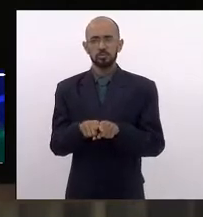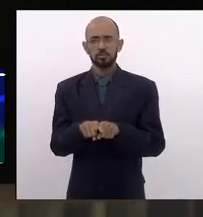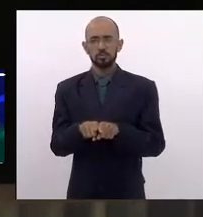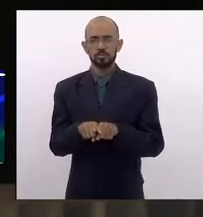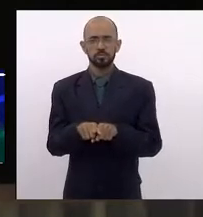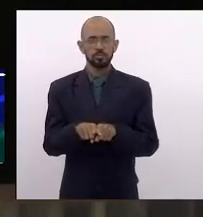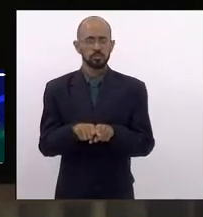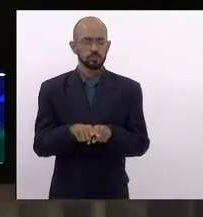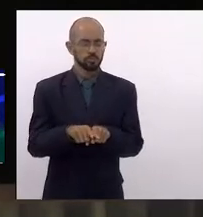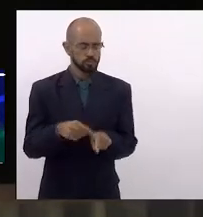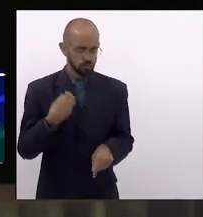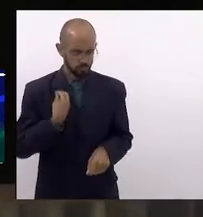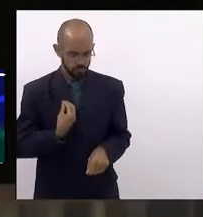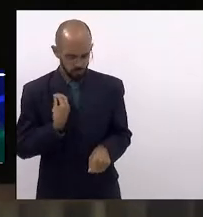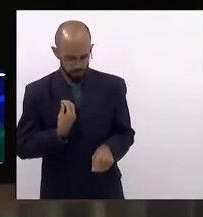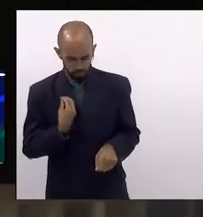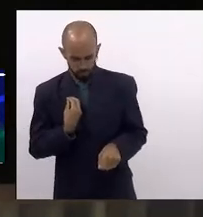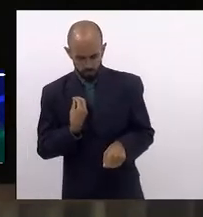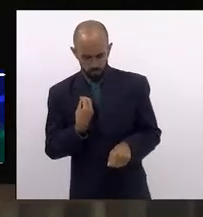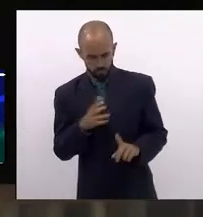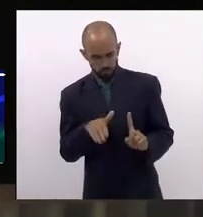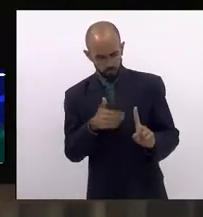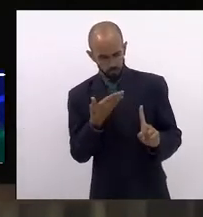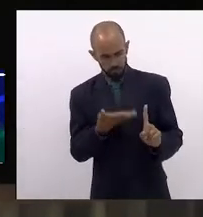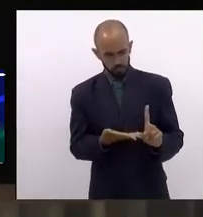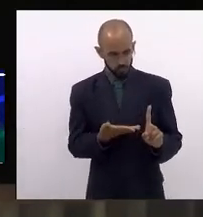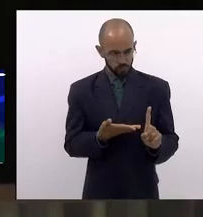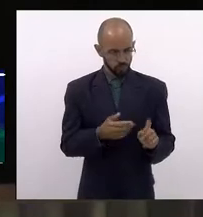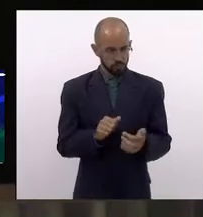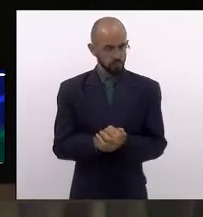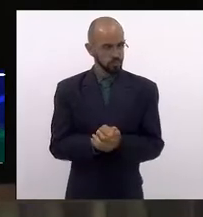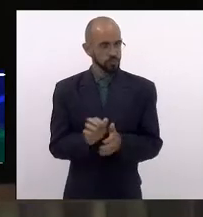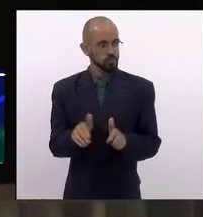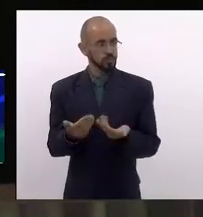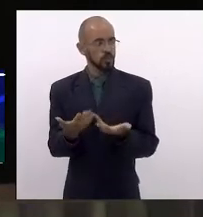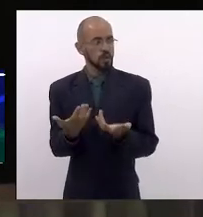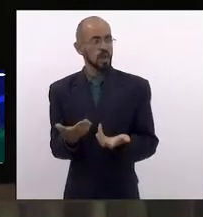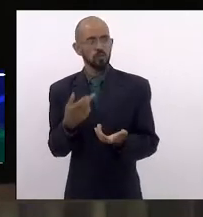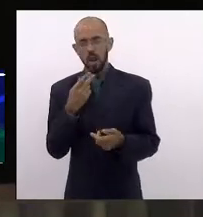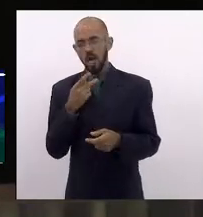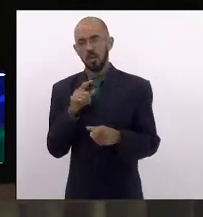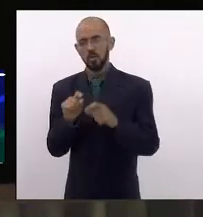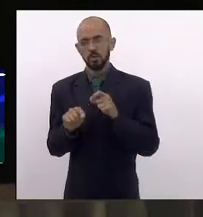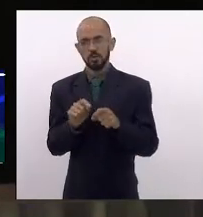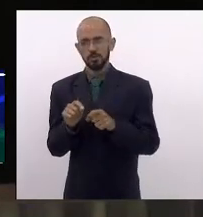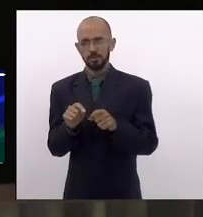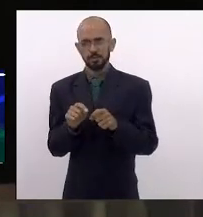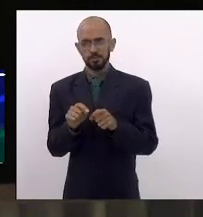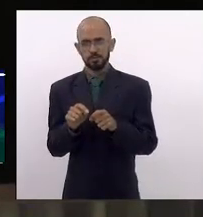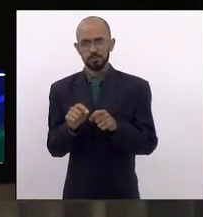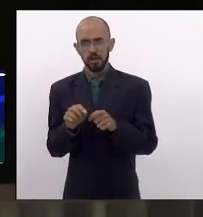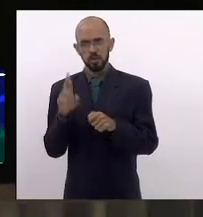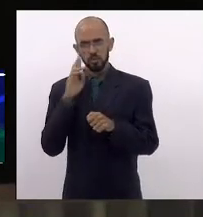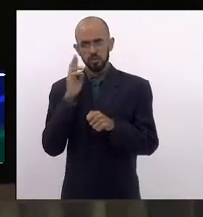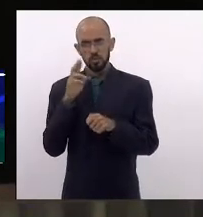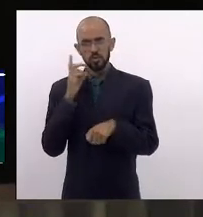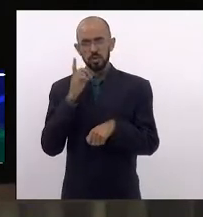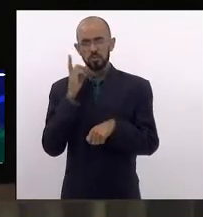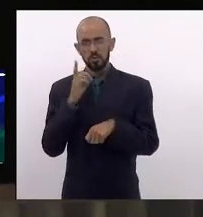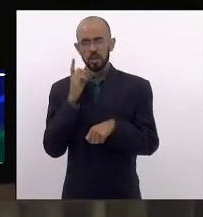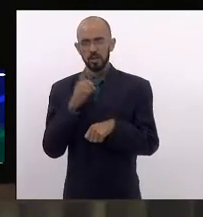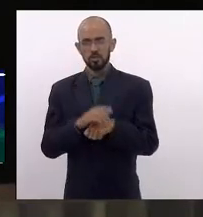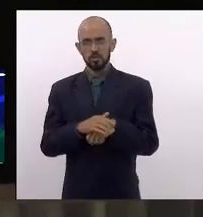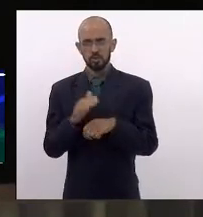uma vida com o mínimo de dignidade Então eu queria dizer para nobres deputadas e deputados